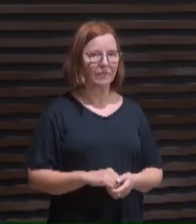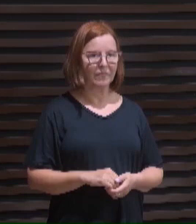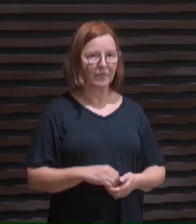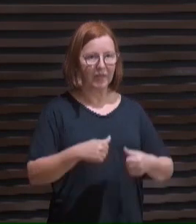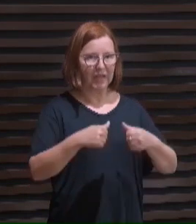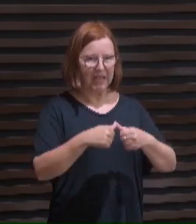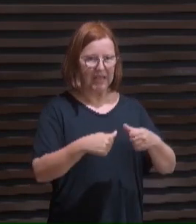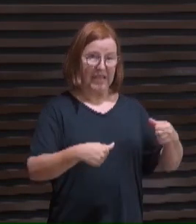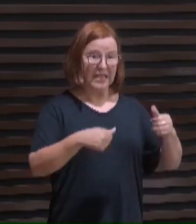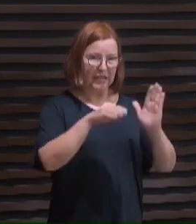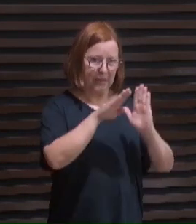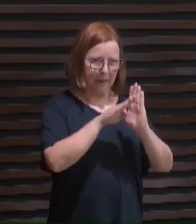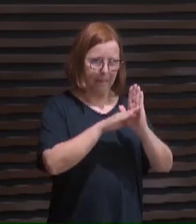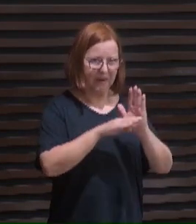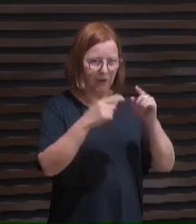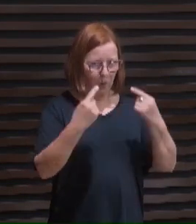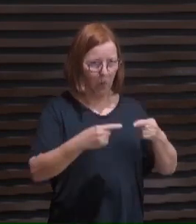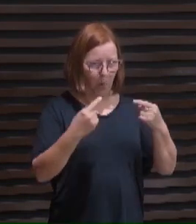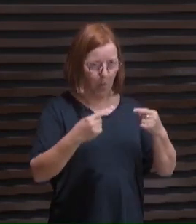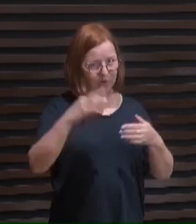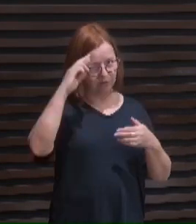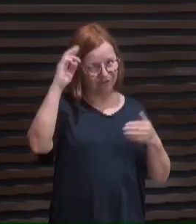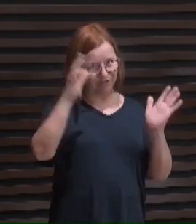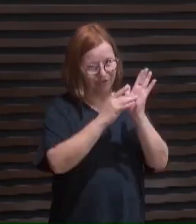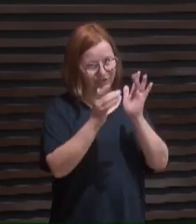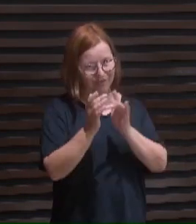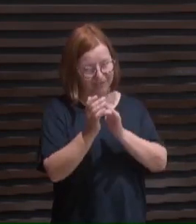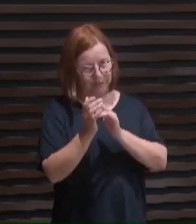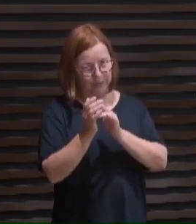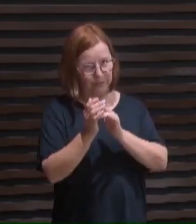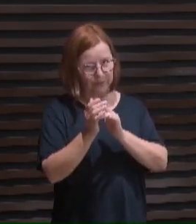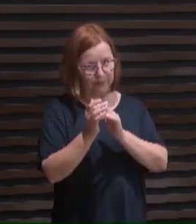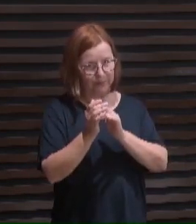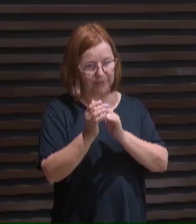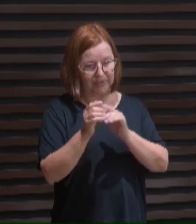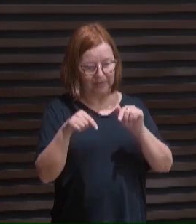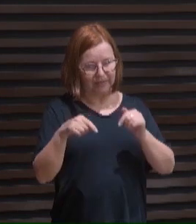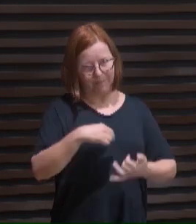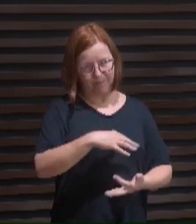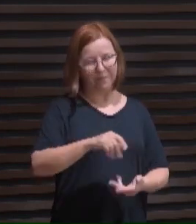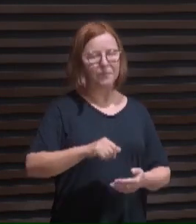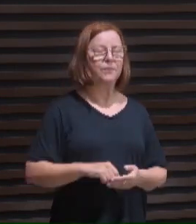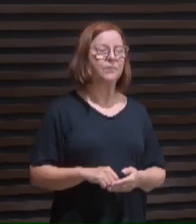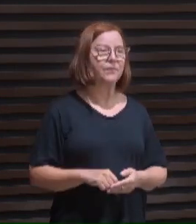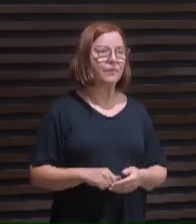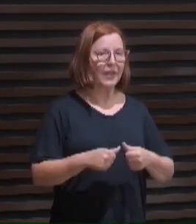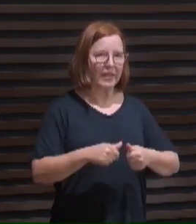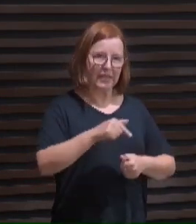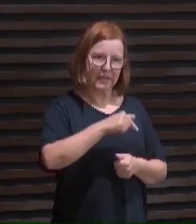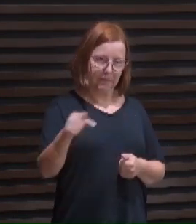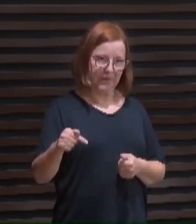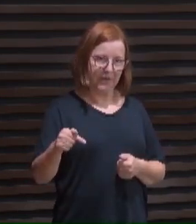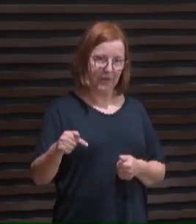é mundial e é contra Cristo. Essa semana, o presidente